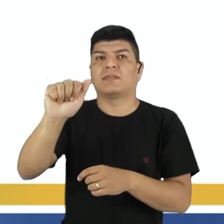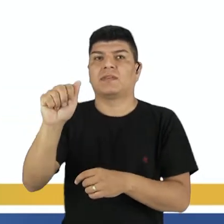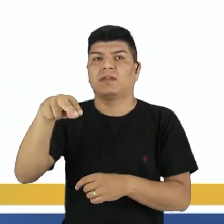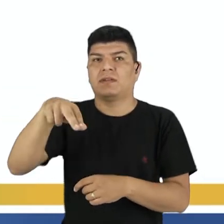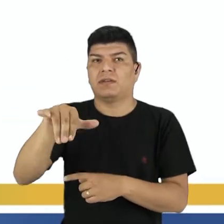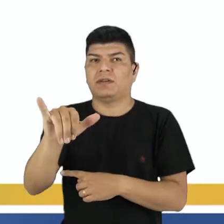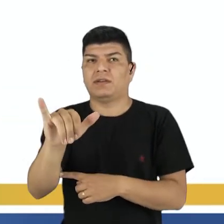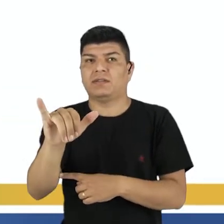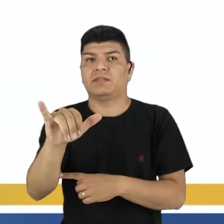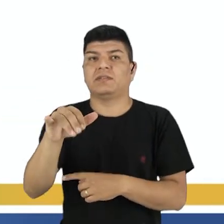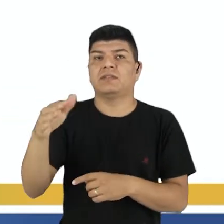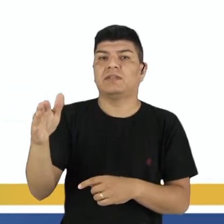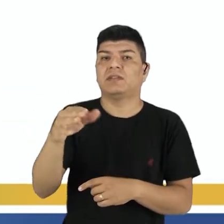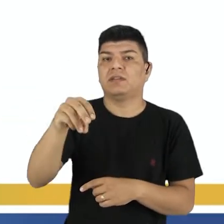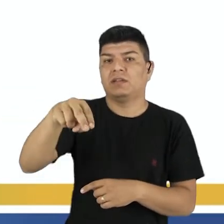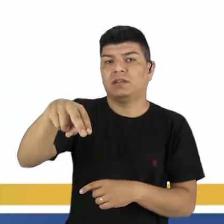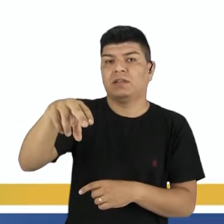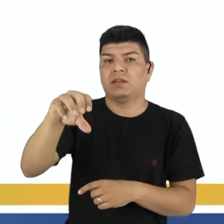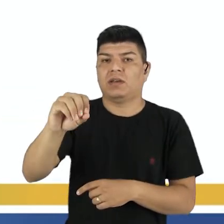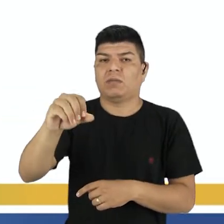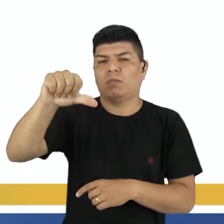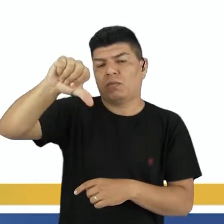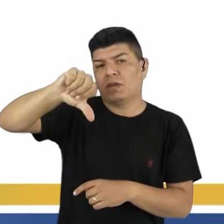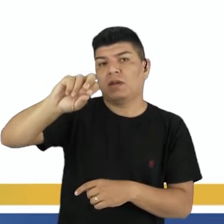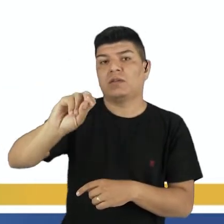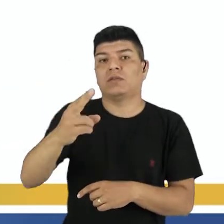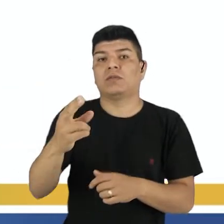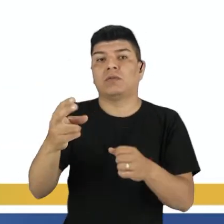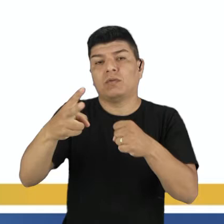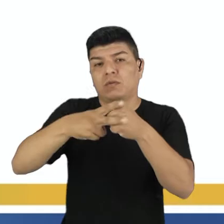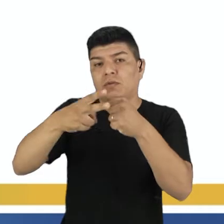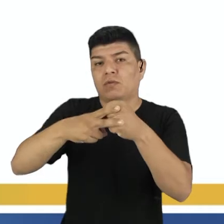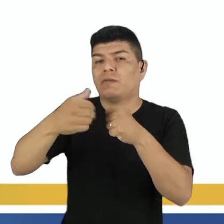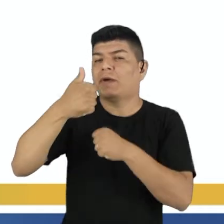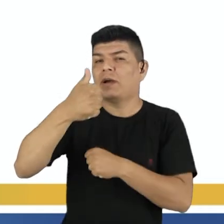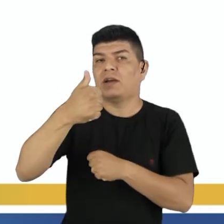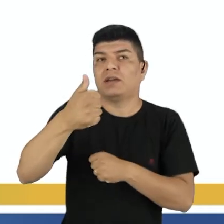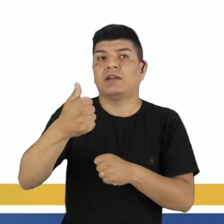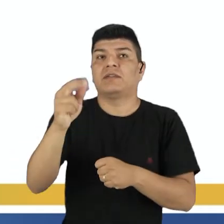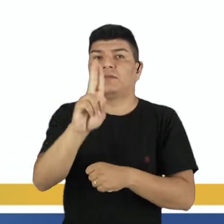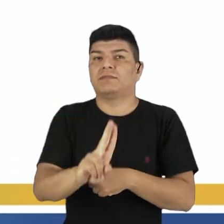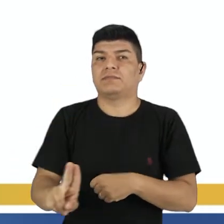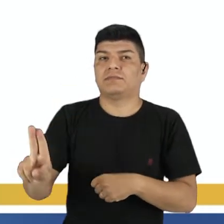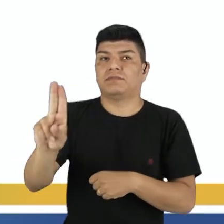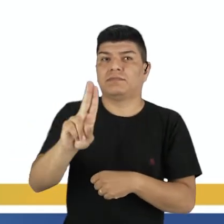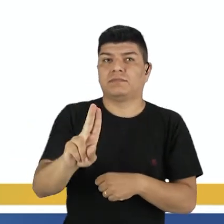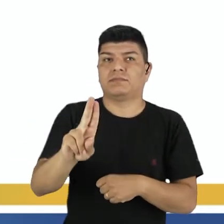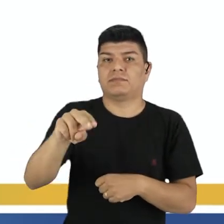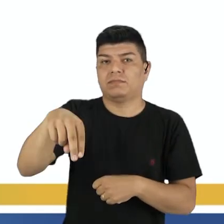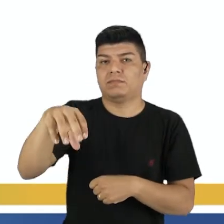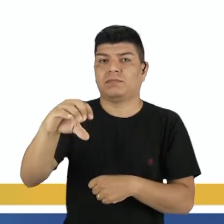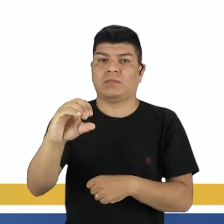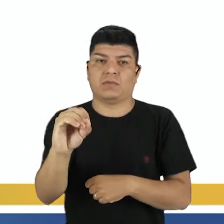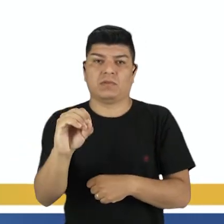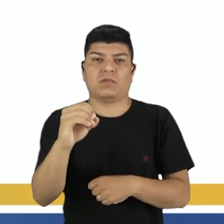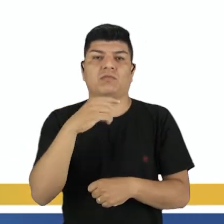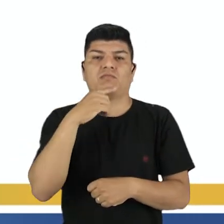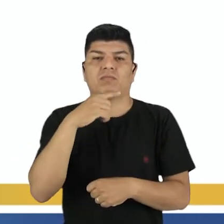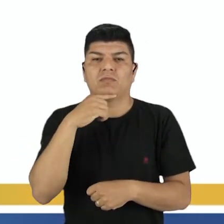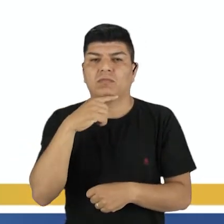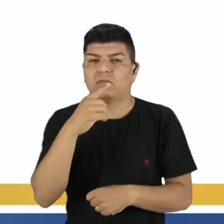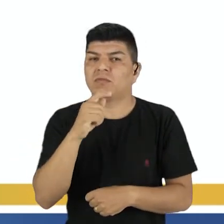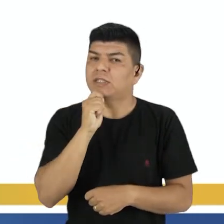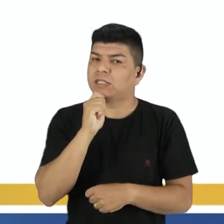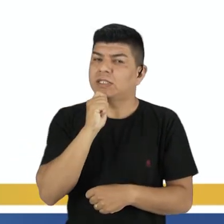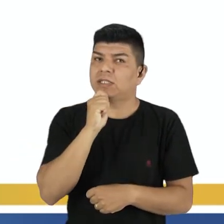o any. E em sentenças negativas com o verbo positivo, vocês vão usar o no. Se vocês ainda têm dúvidas sobre